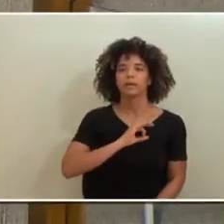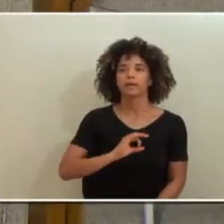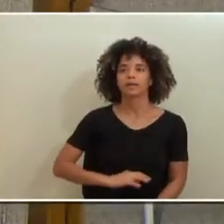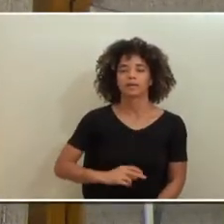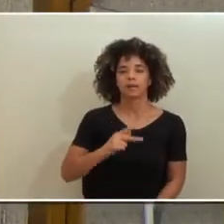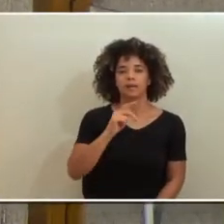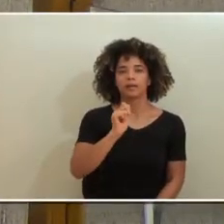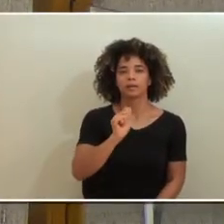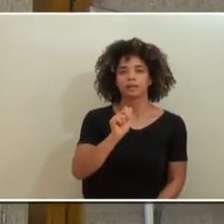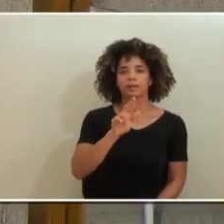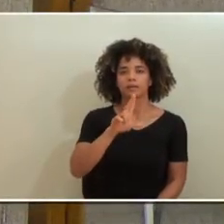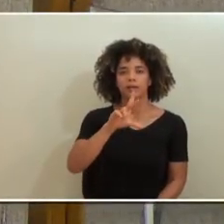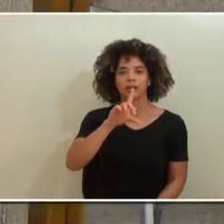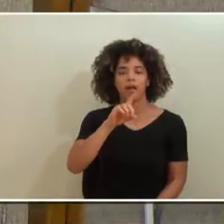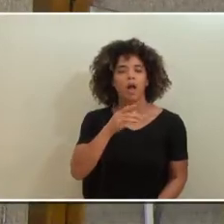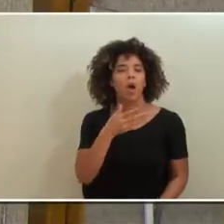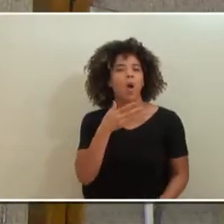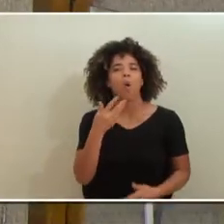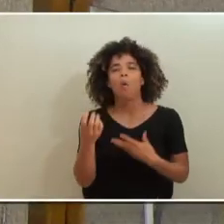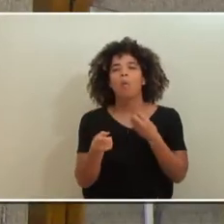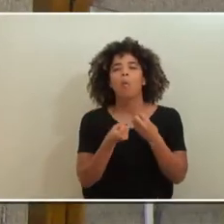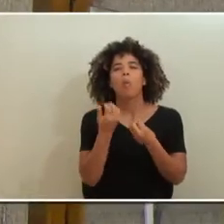forma de você fazer as pessoas felizes...